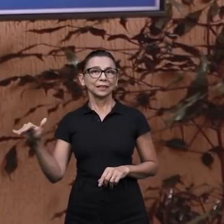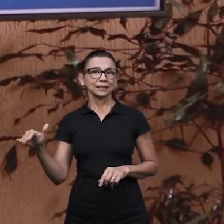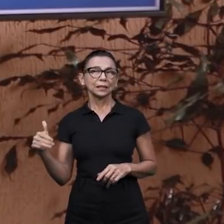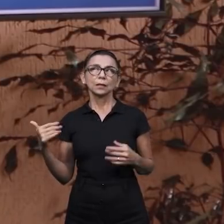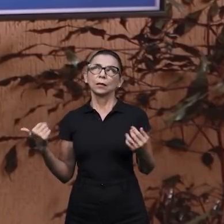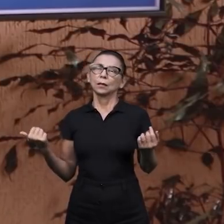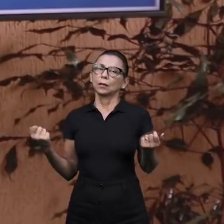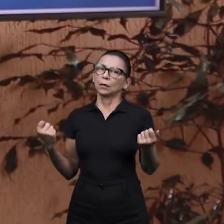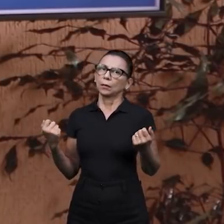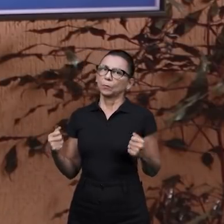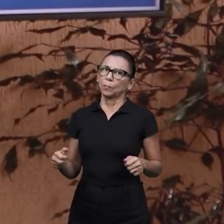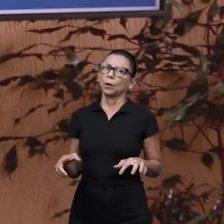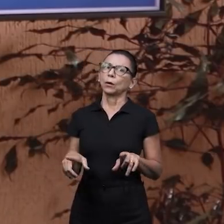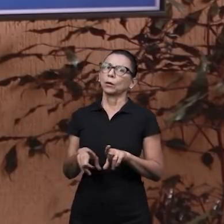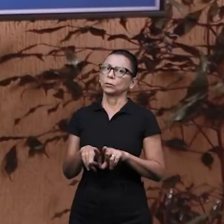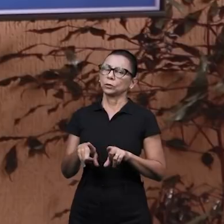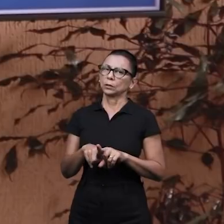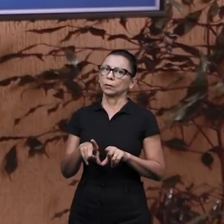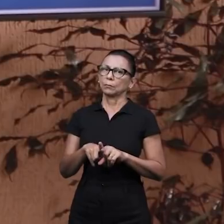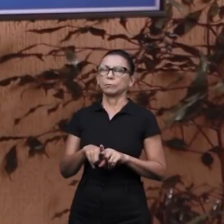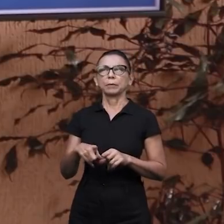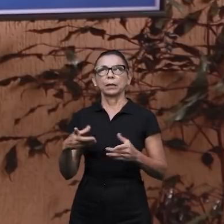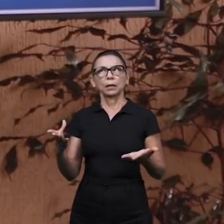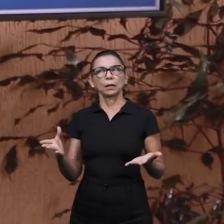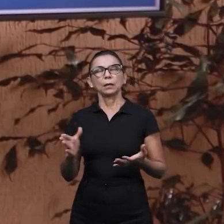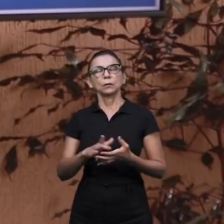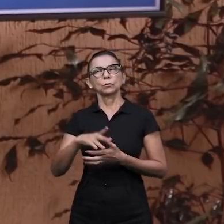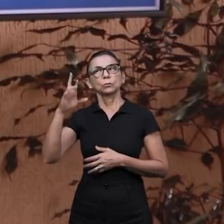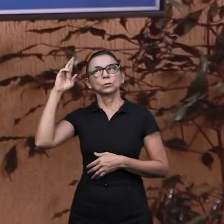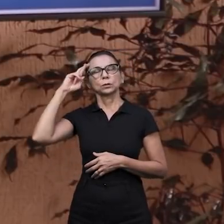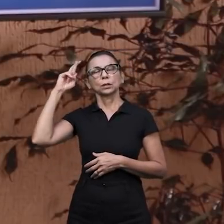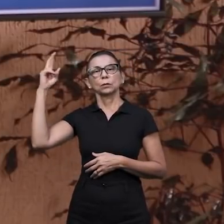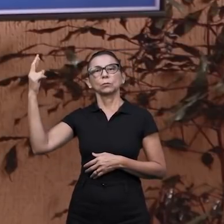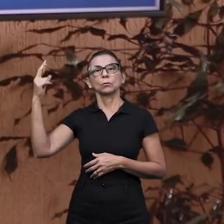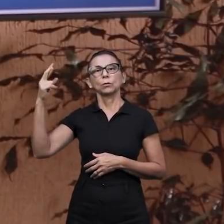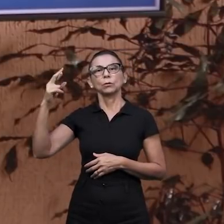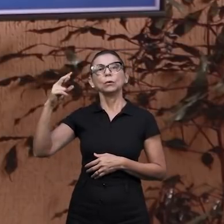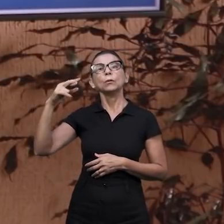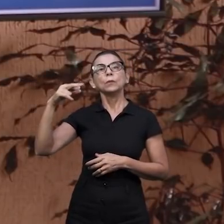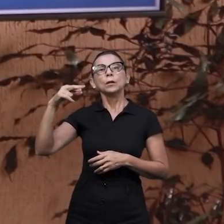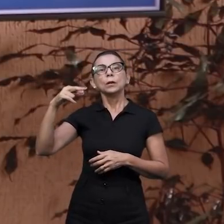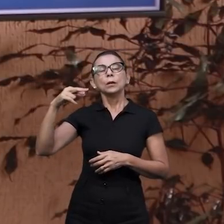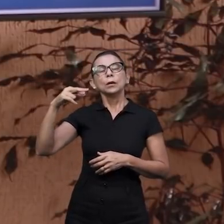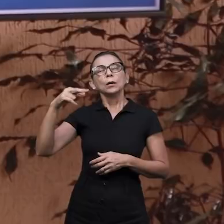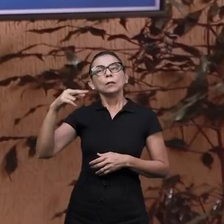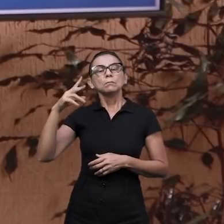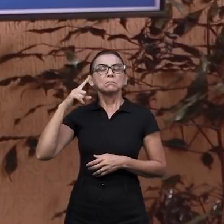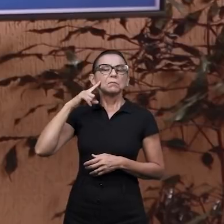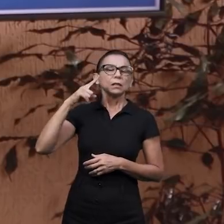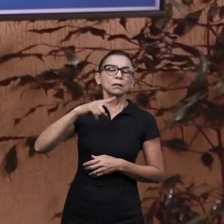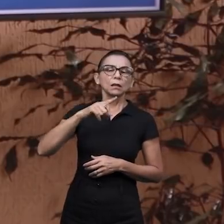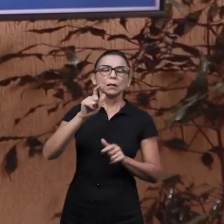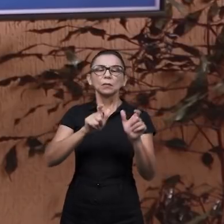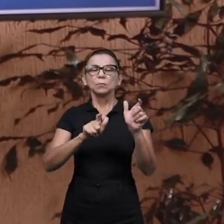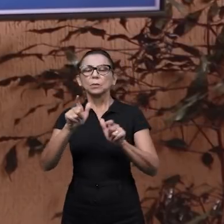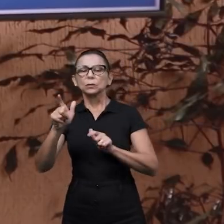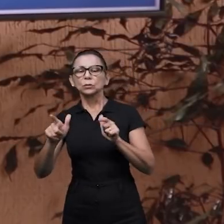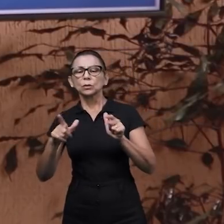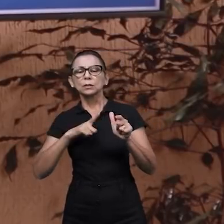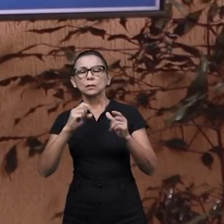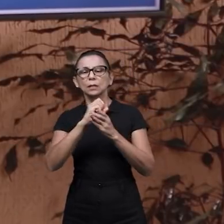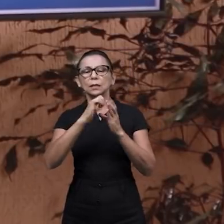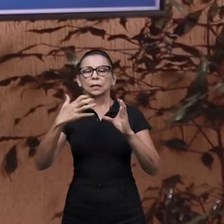Também pode ser levantado no meio da igreja pessoas com essas características específicas para